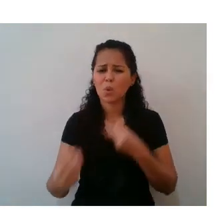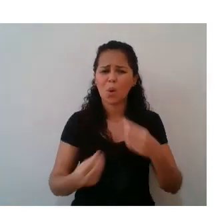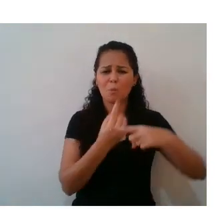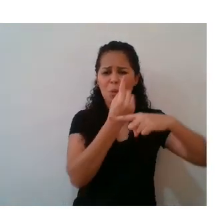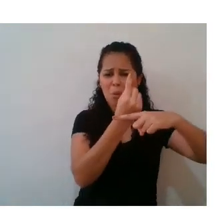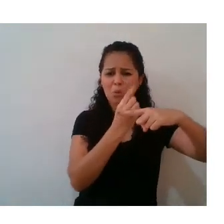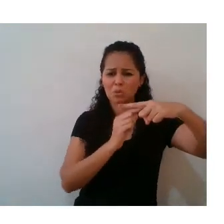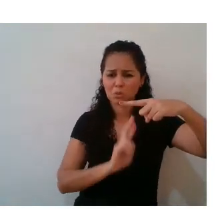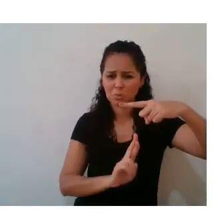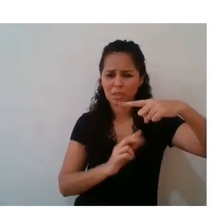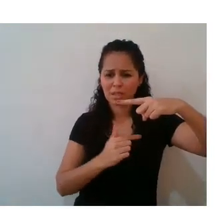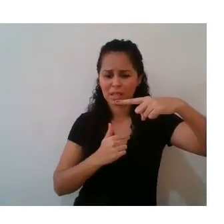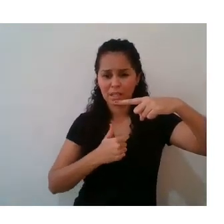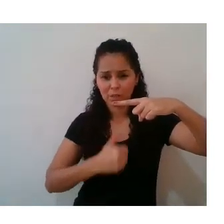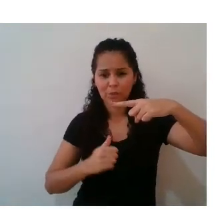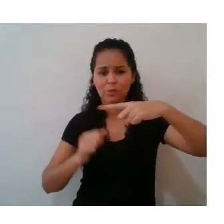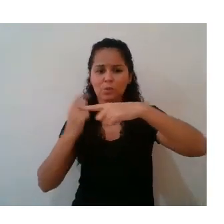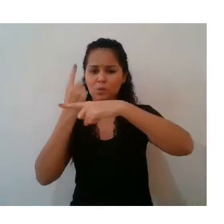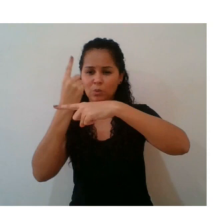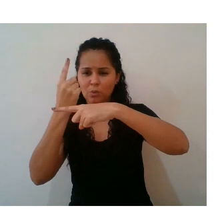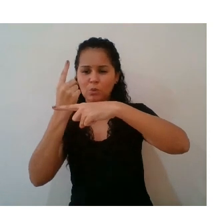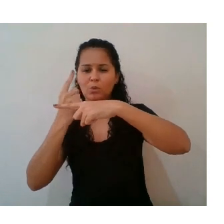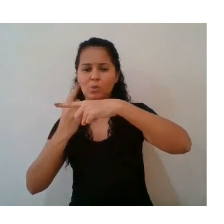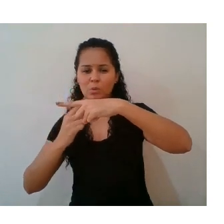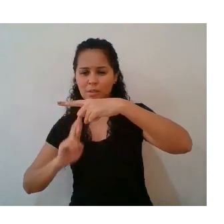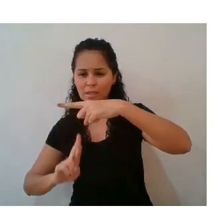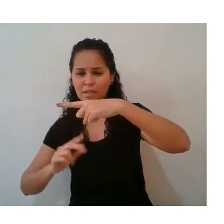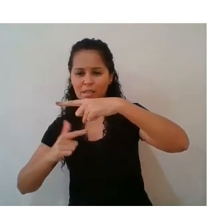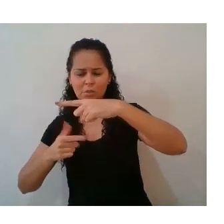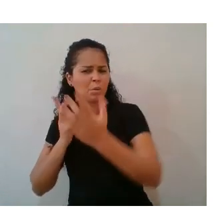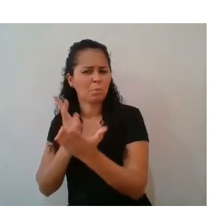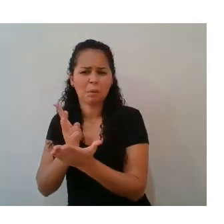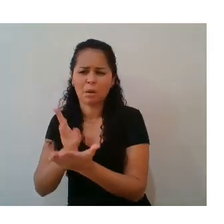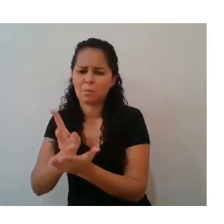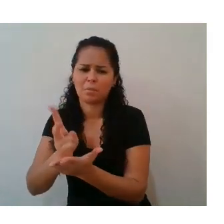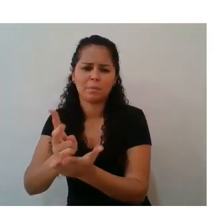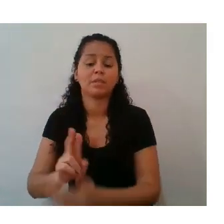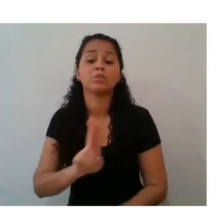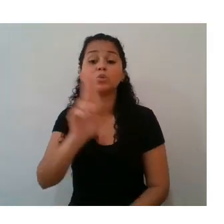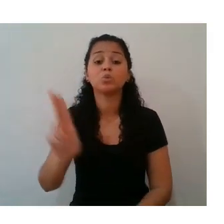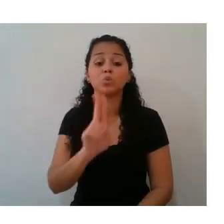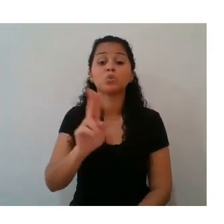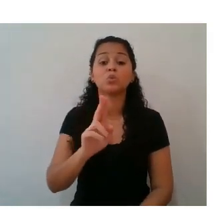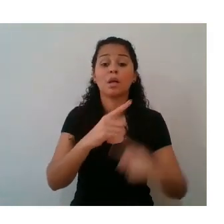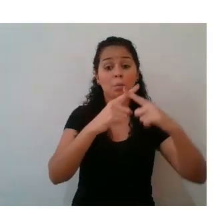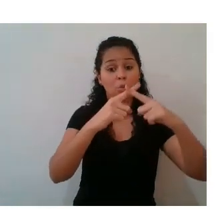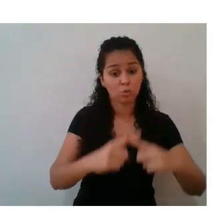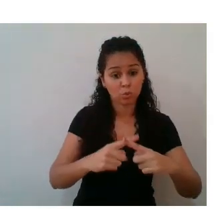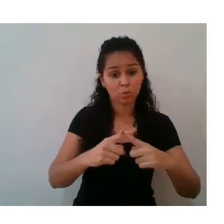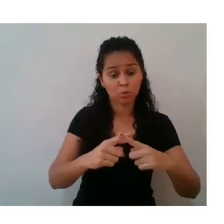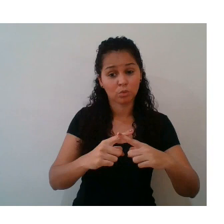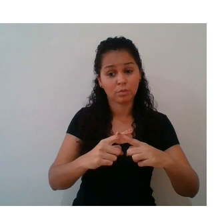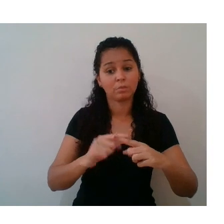mais 1 sobre R3, infinitamente quantas resistências existirem. O que a gente muito usa é produto pela